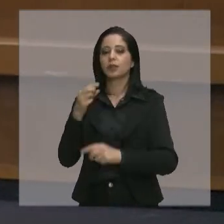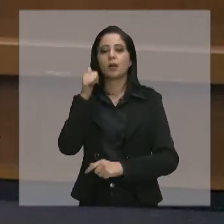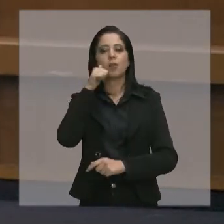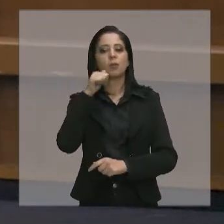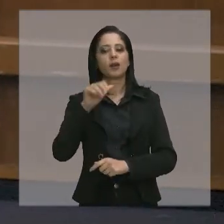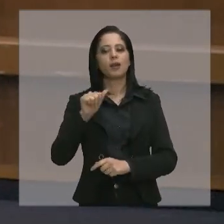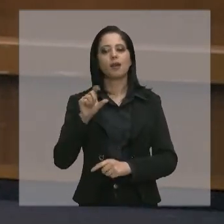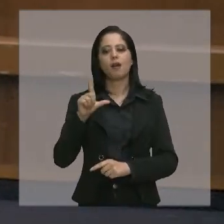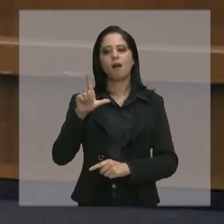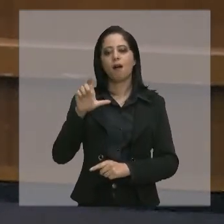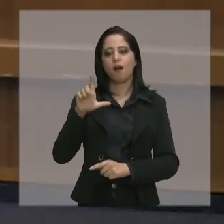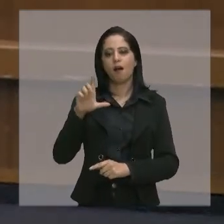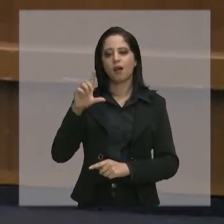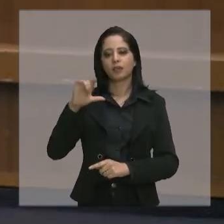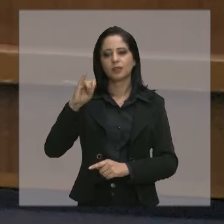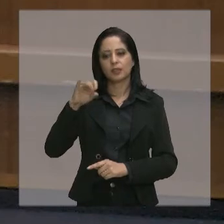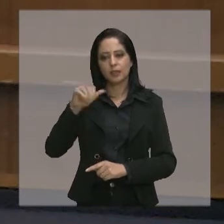é